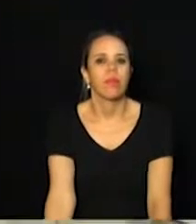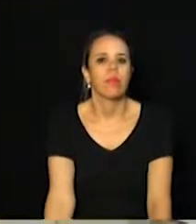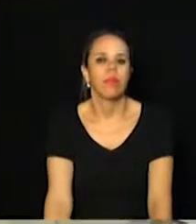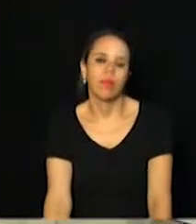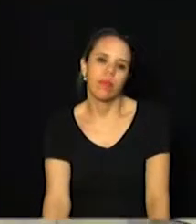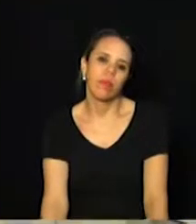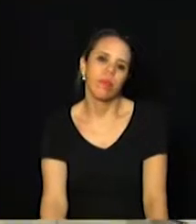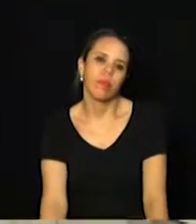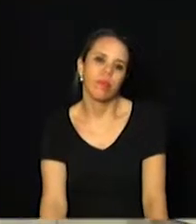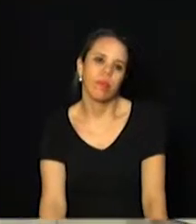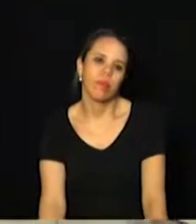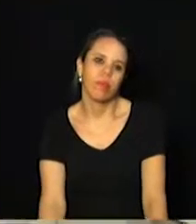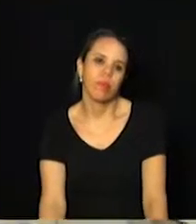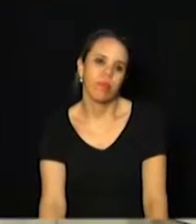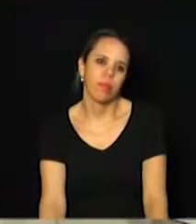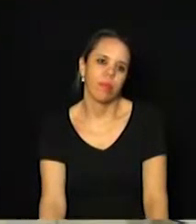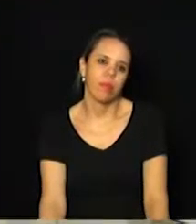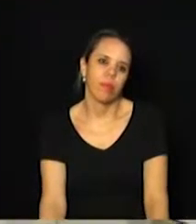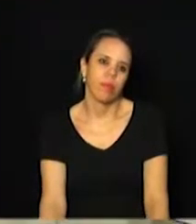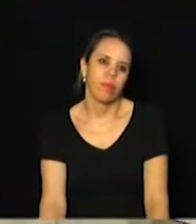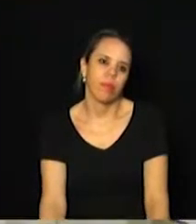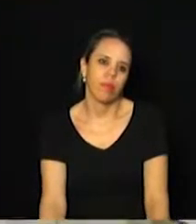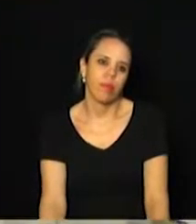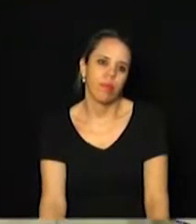um livro muito bom